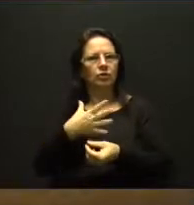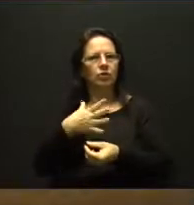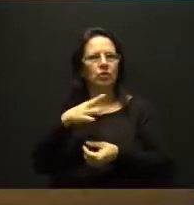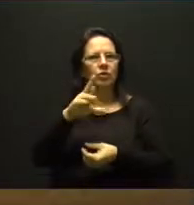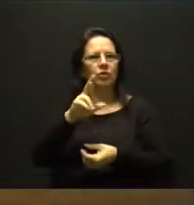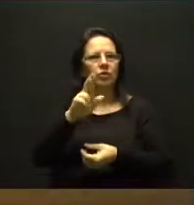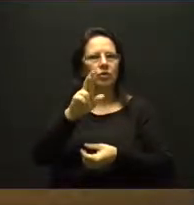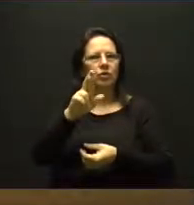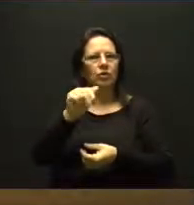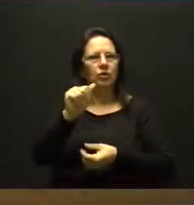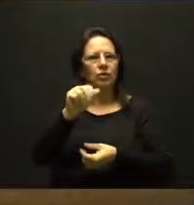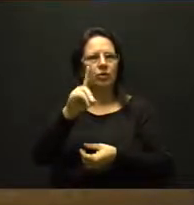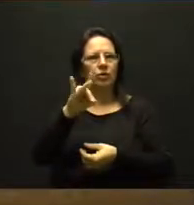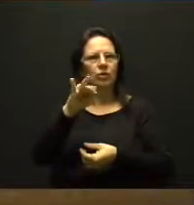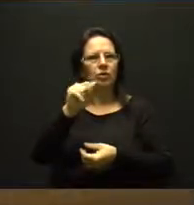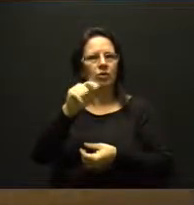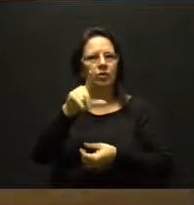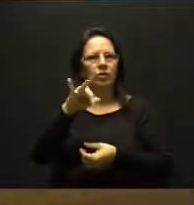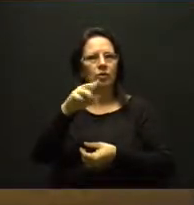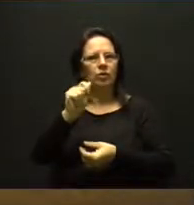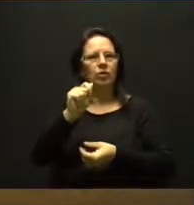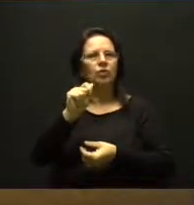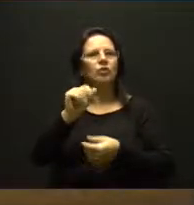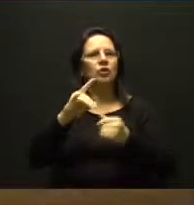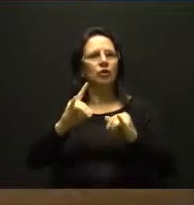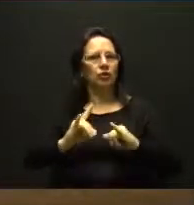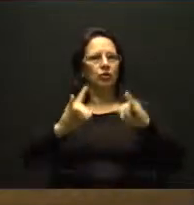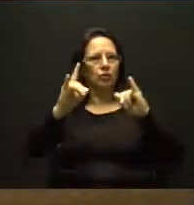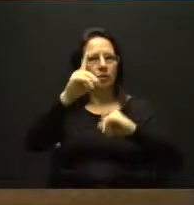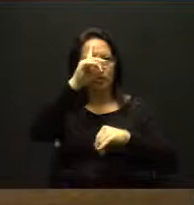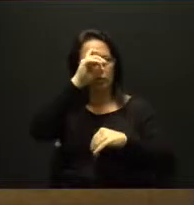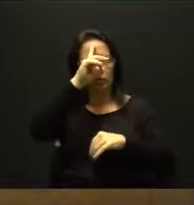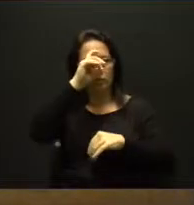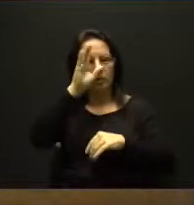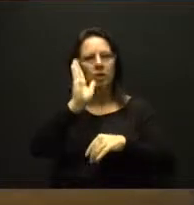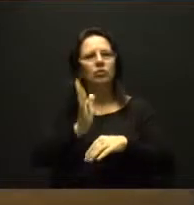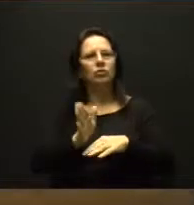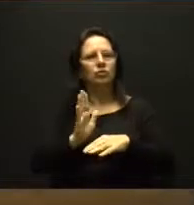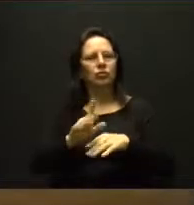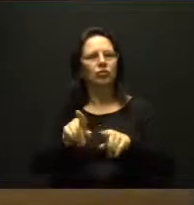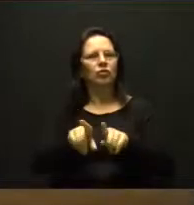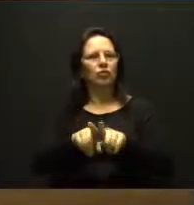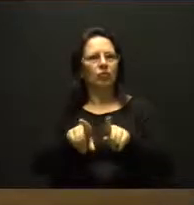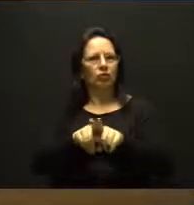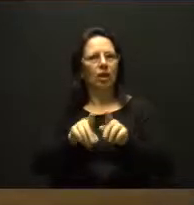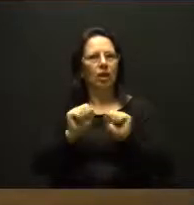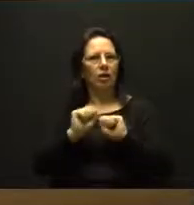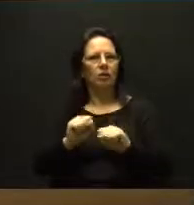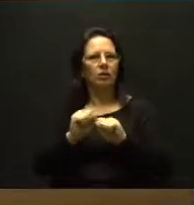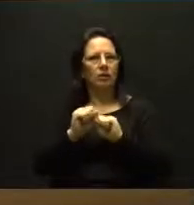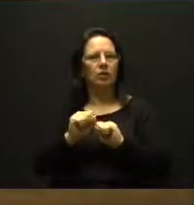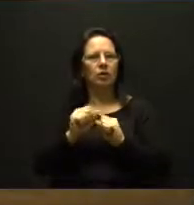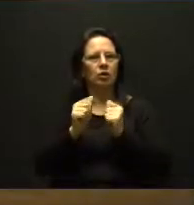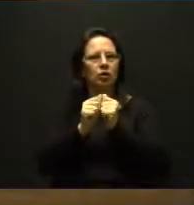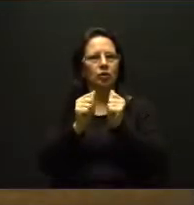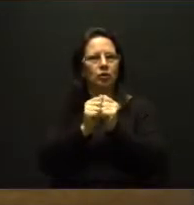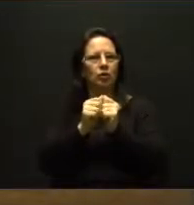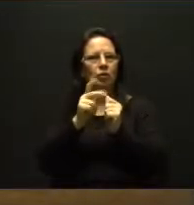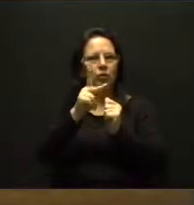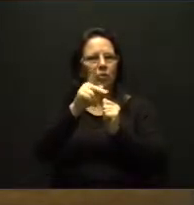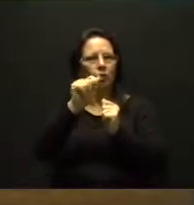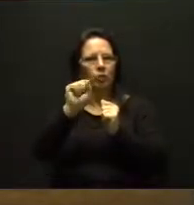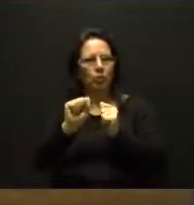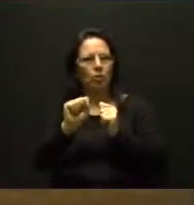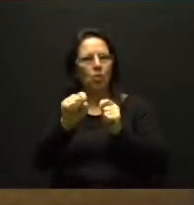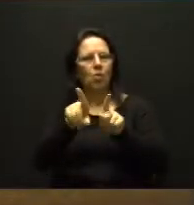radiologia o prédio do hospital onde já voltou a atender nós temos agora junto ao ps central esse atendimento